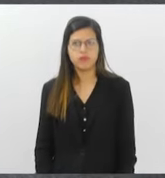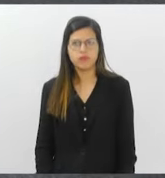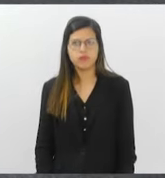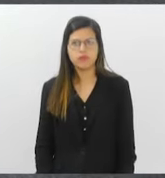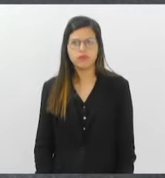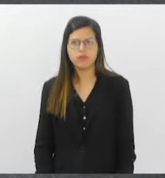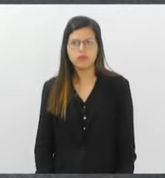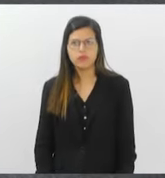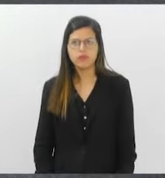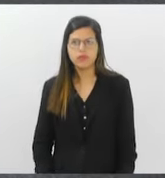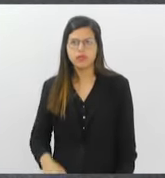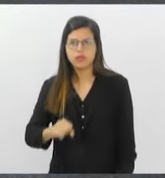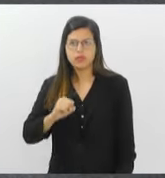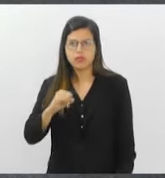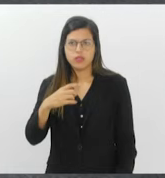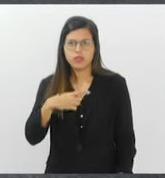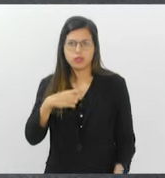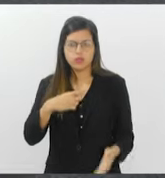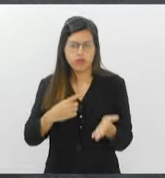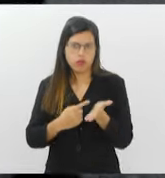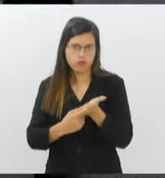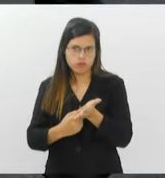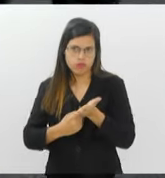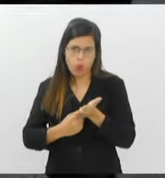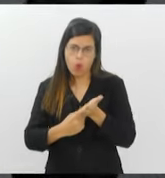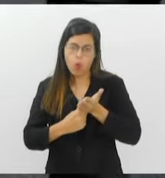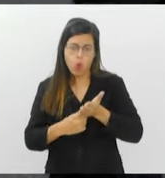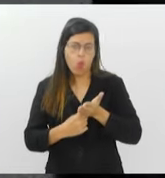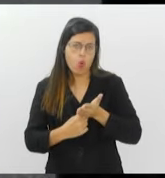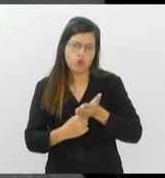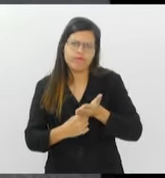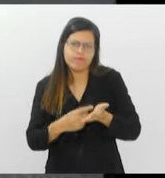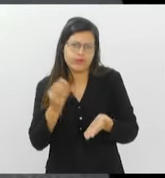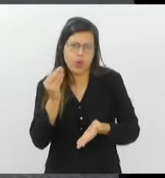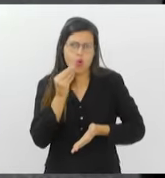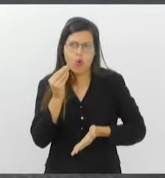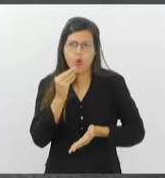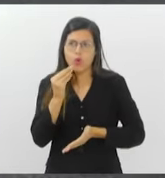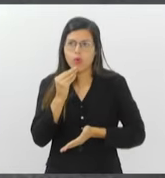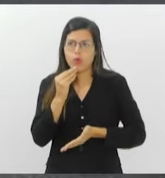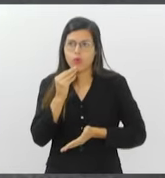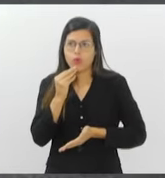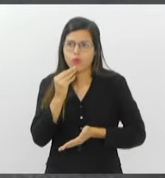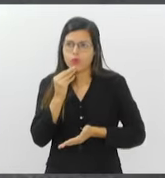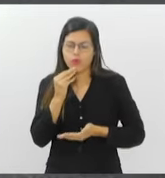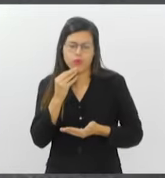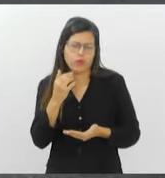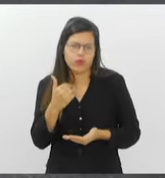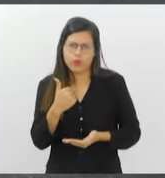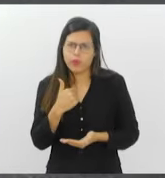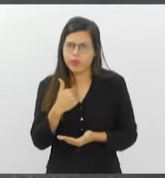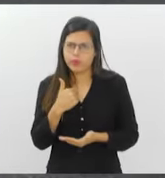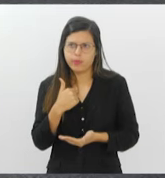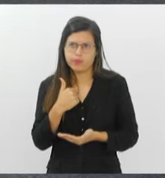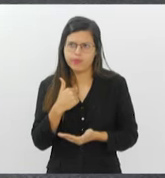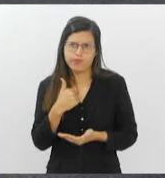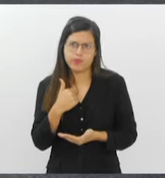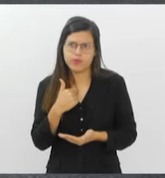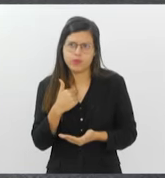Havendo aqui o acordo, evidentemente que eu não vou, senhor presidente, não vou